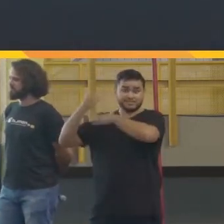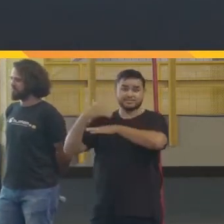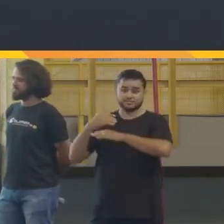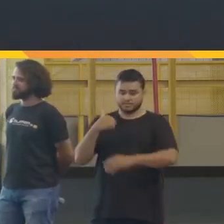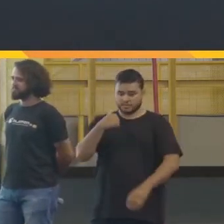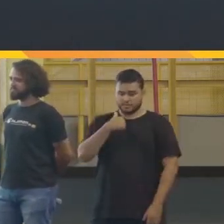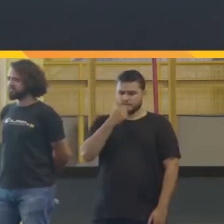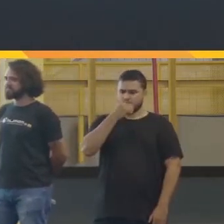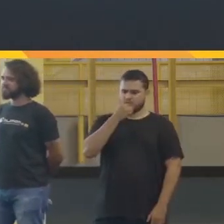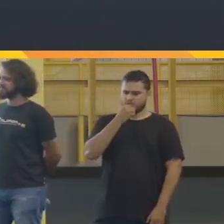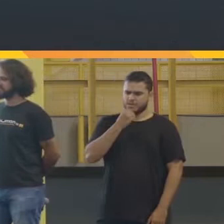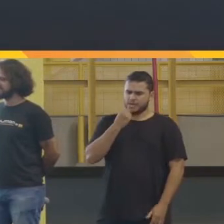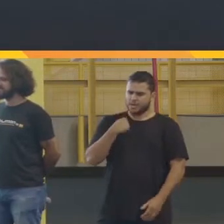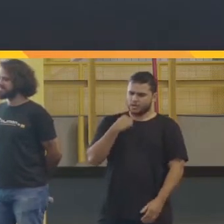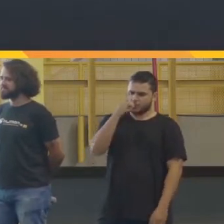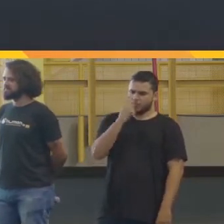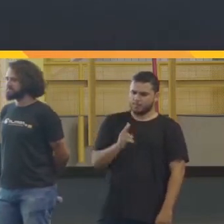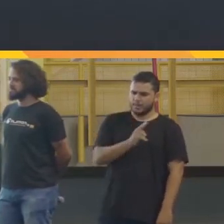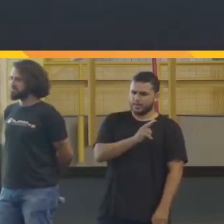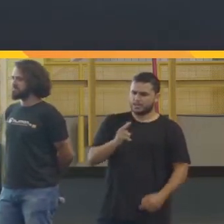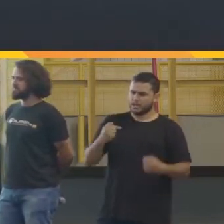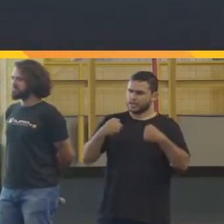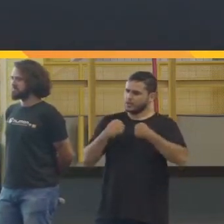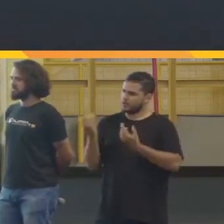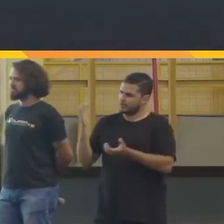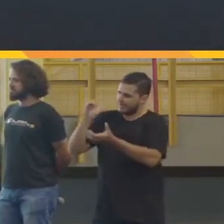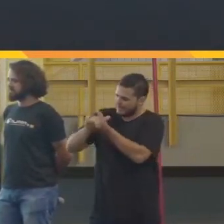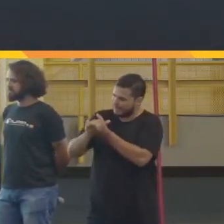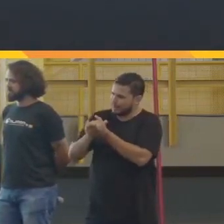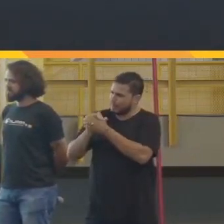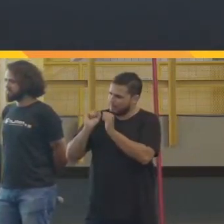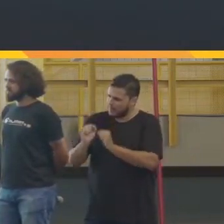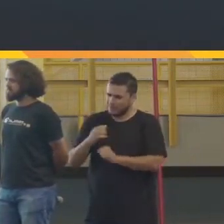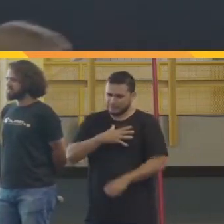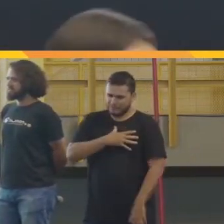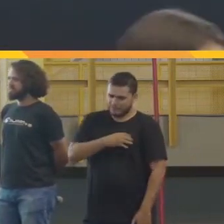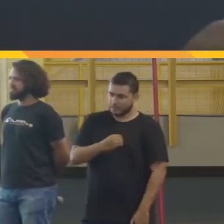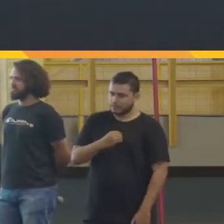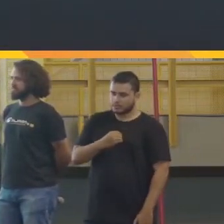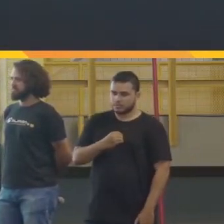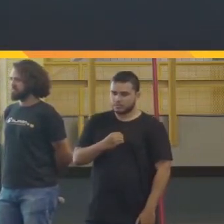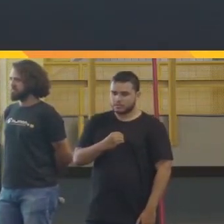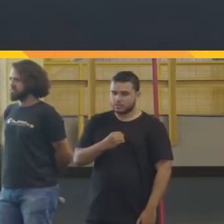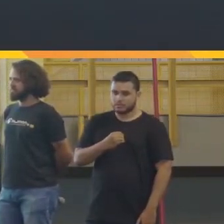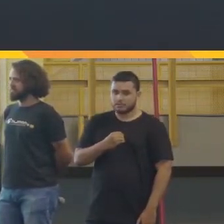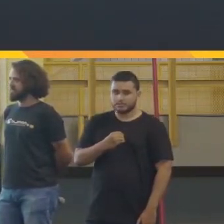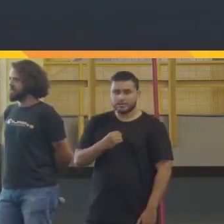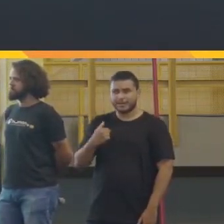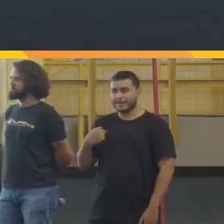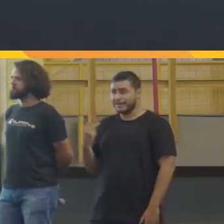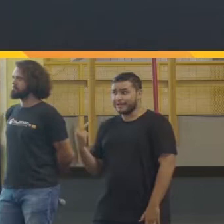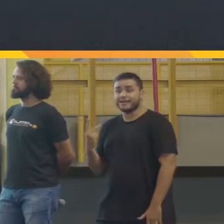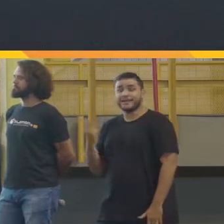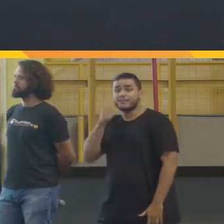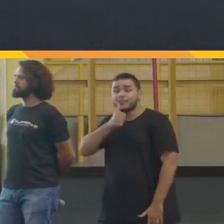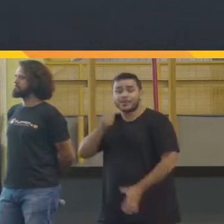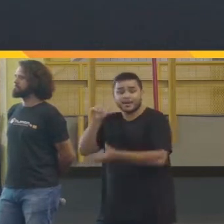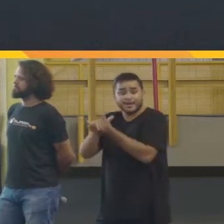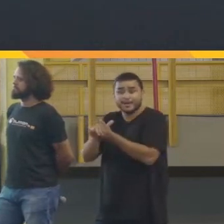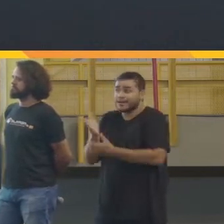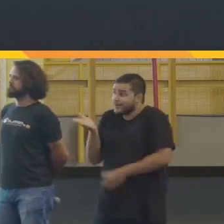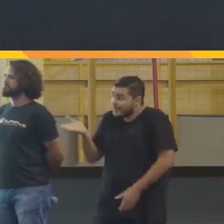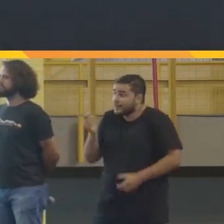bicho, né? É danado esse bicho chamado amor de primo, né? Então, com a prima, bicho. O negócio era